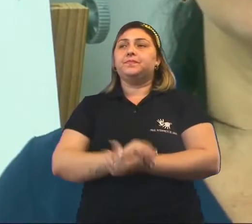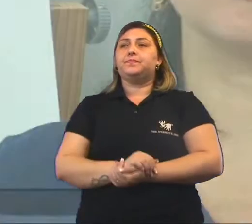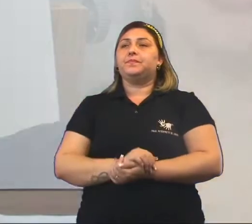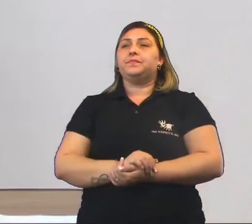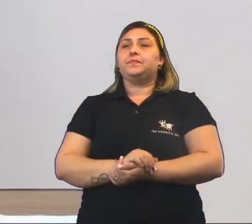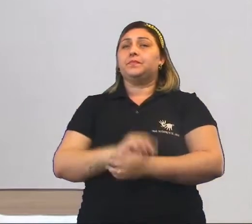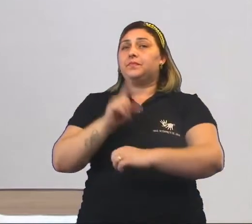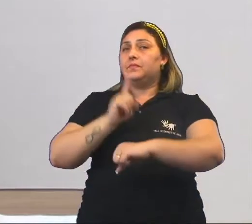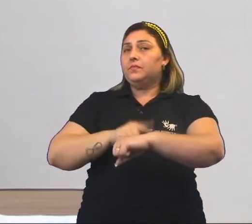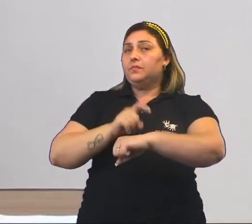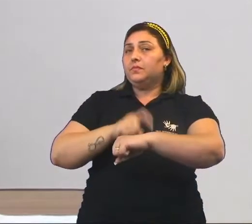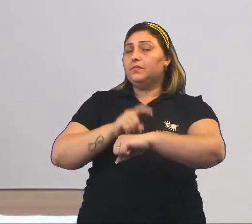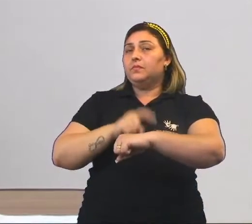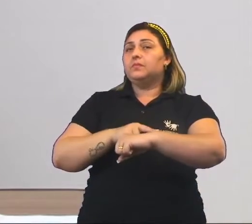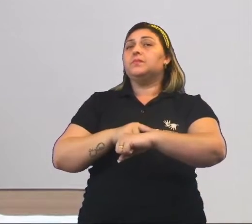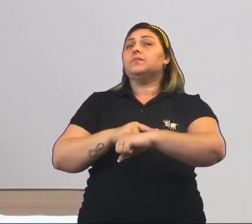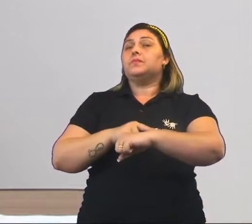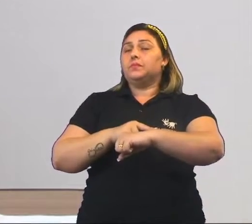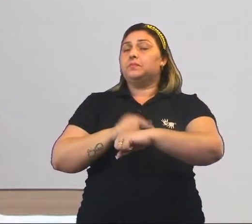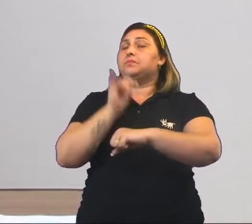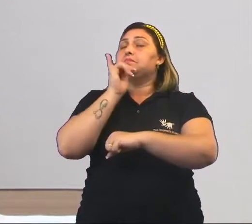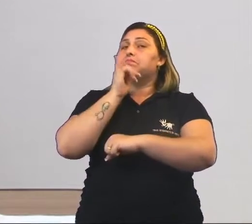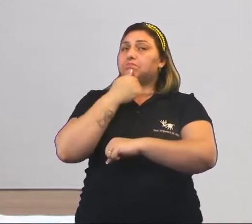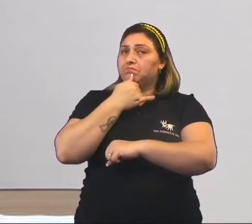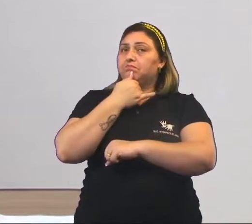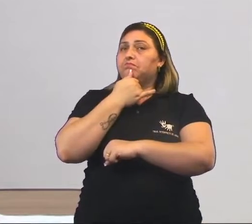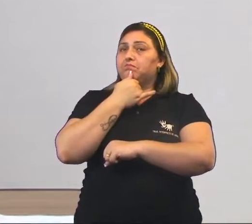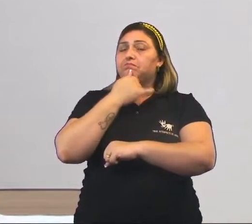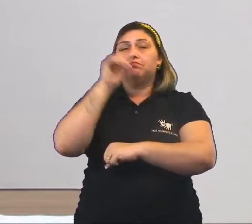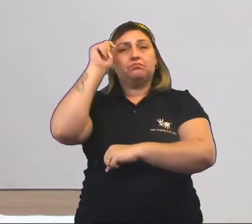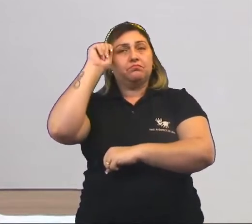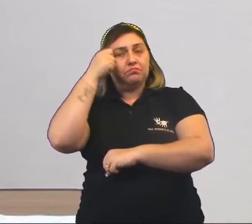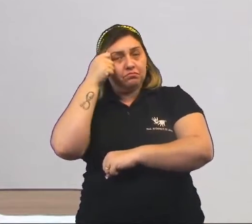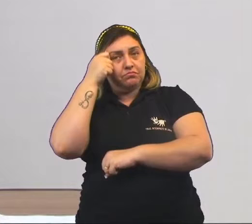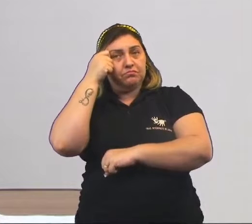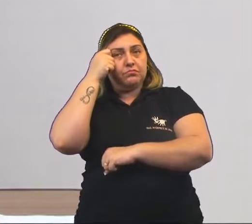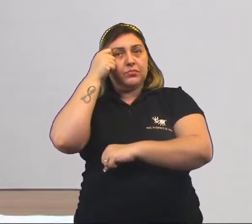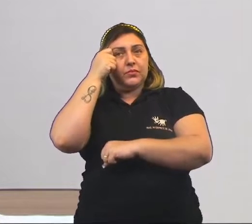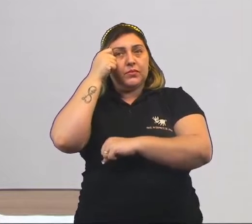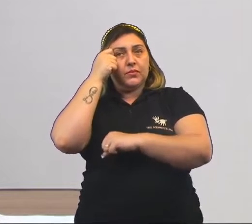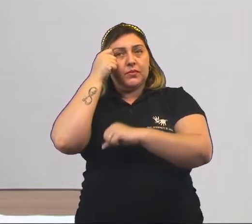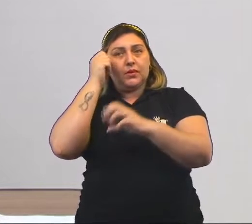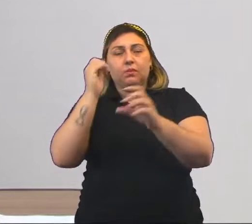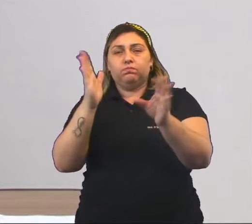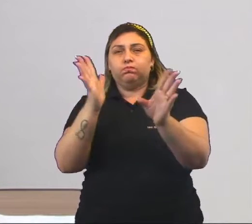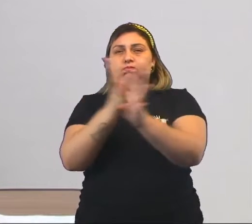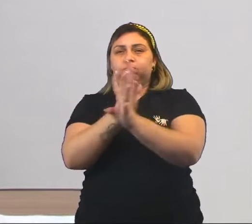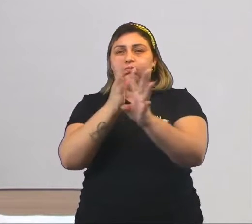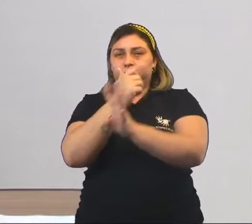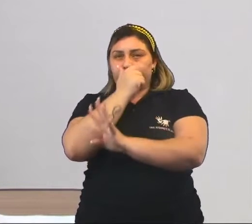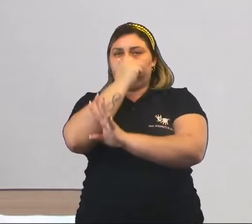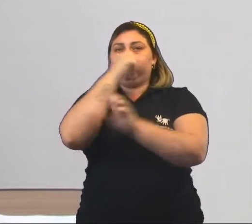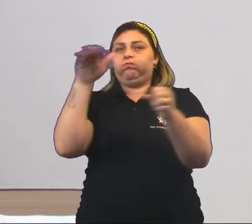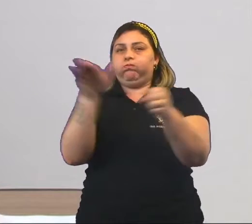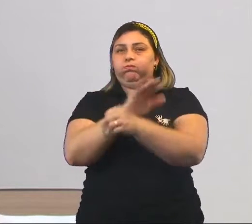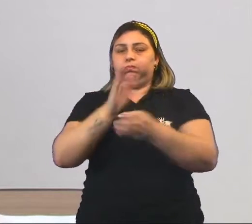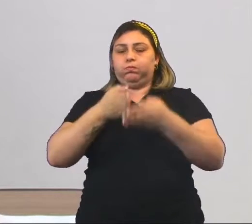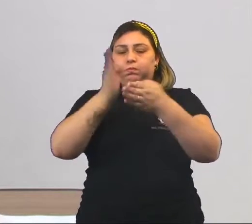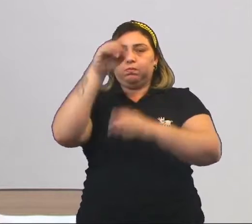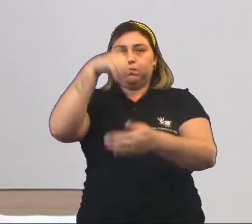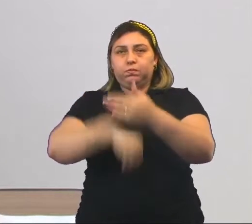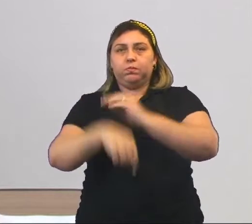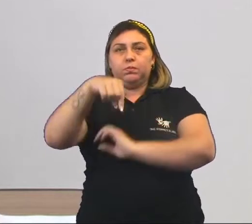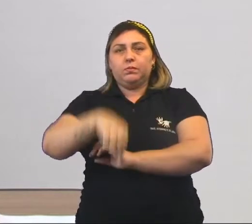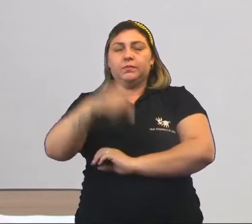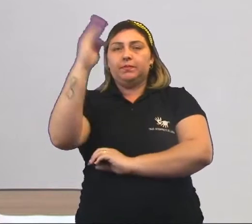um momento da história que aí é compartilhado, um momento triste, Então, esses negros vinham amontoados em navios aqui para o Brasil, para